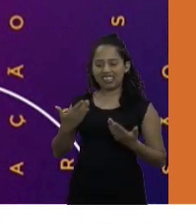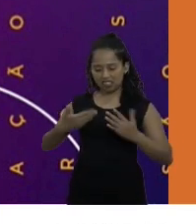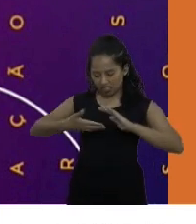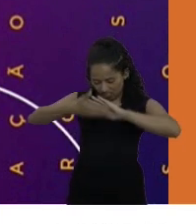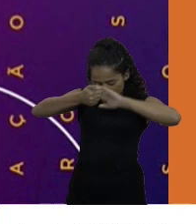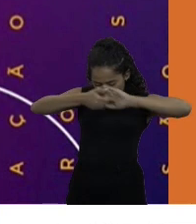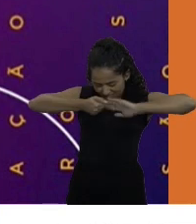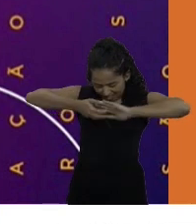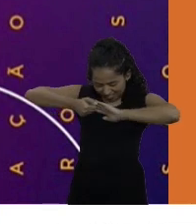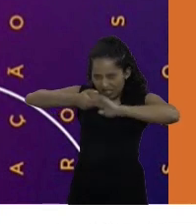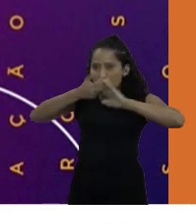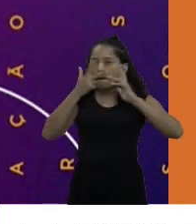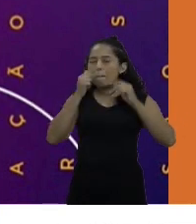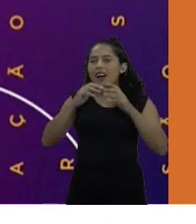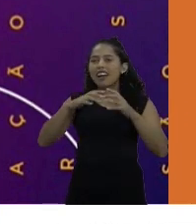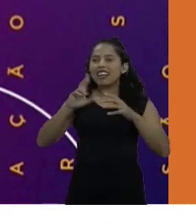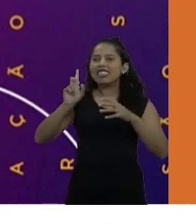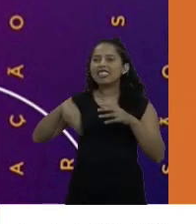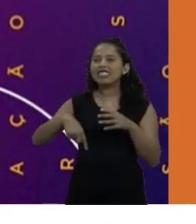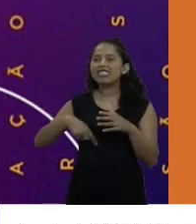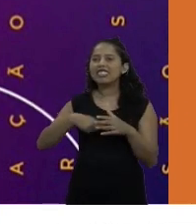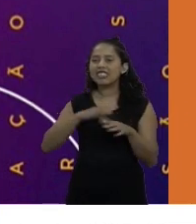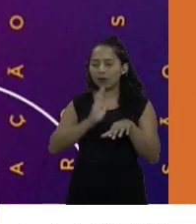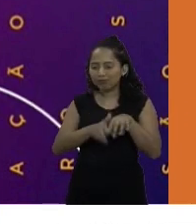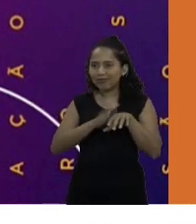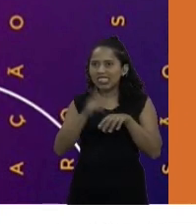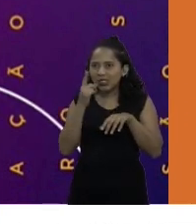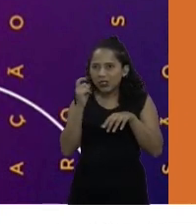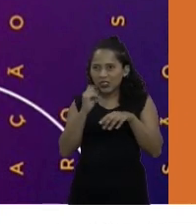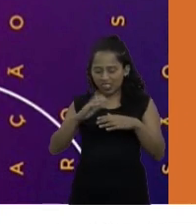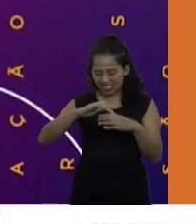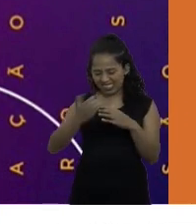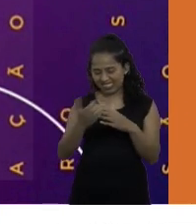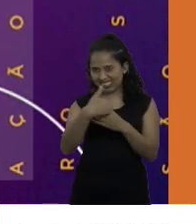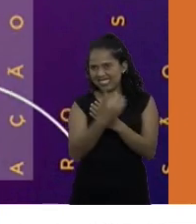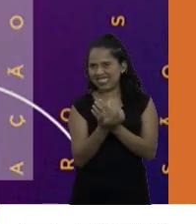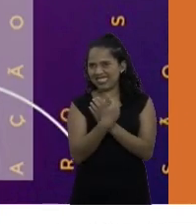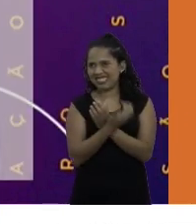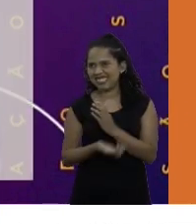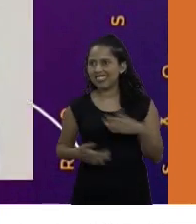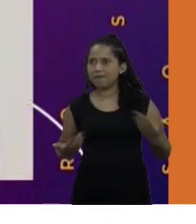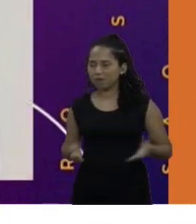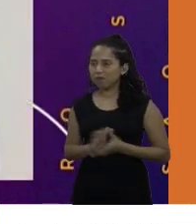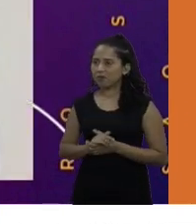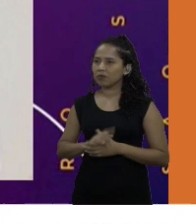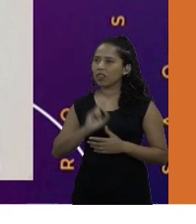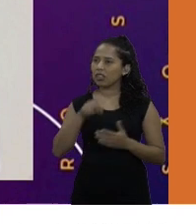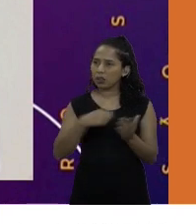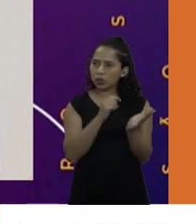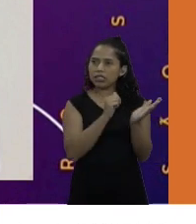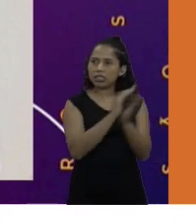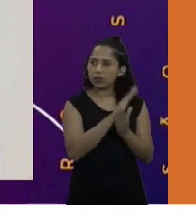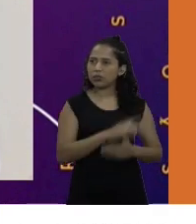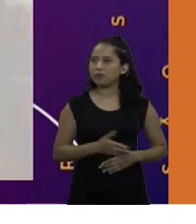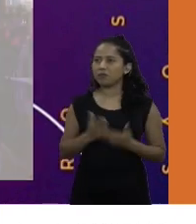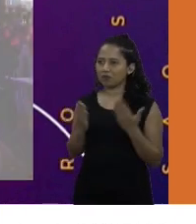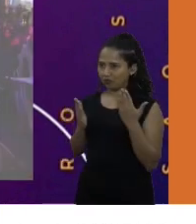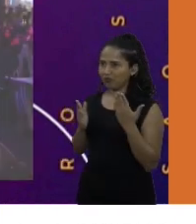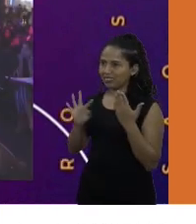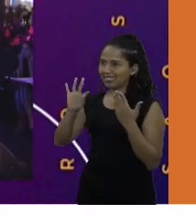como a gente faz com a cebola. E foi com essa oportunidade, né? Depois, pedi demissão da L'Oréal, já fui TEDx